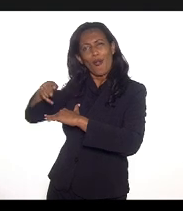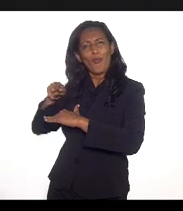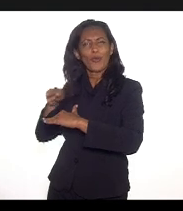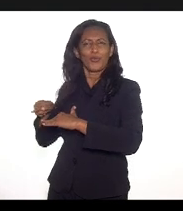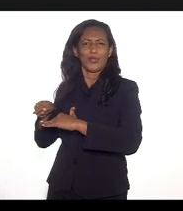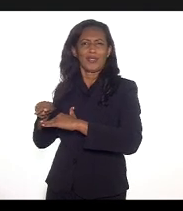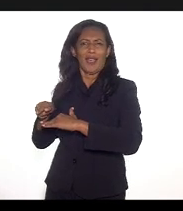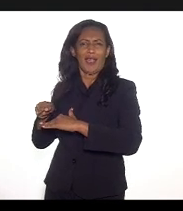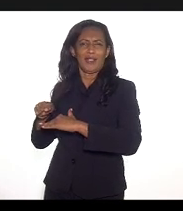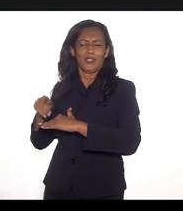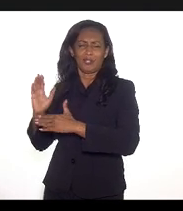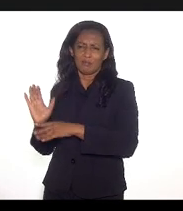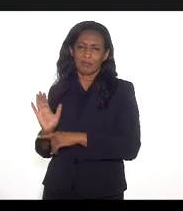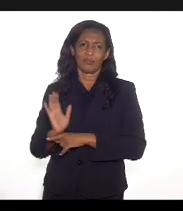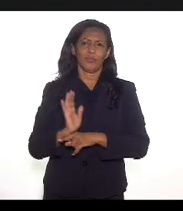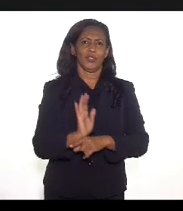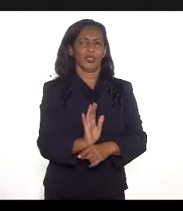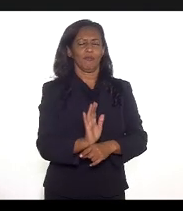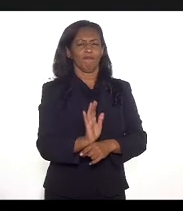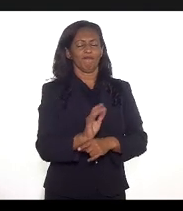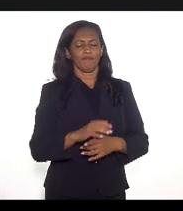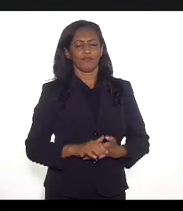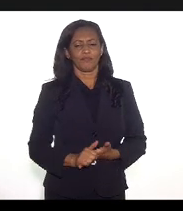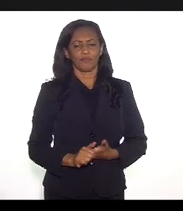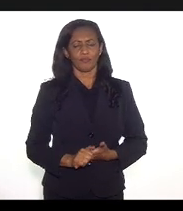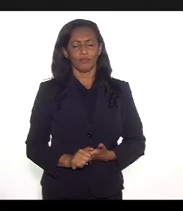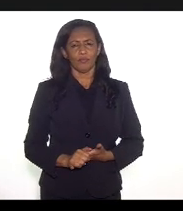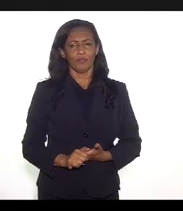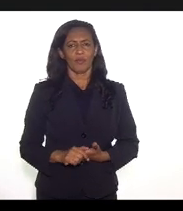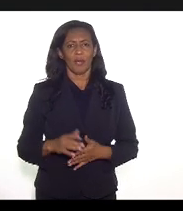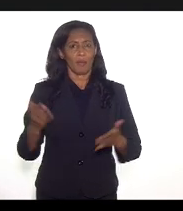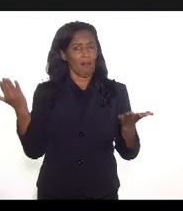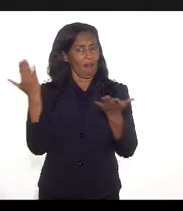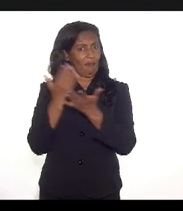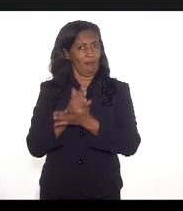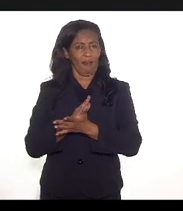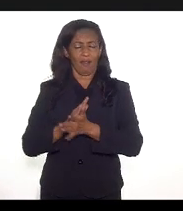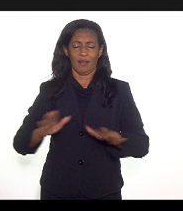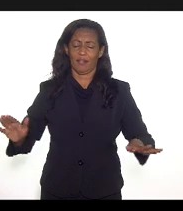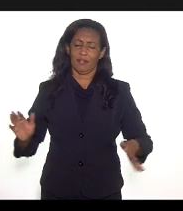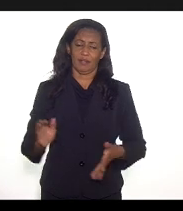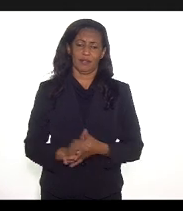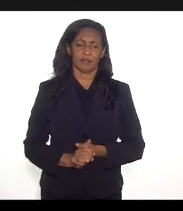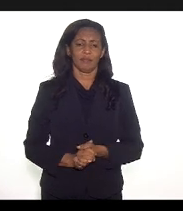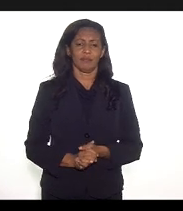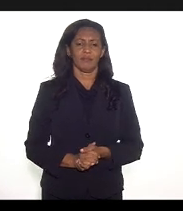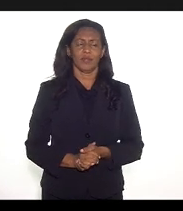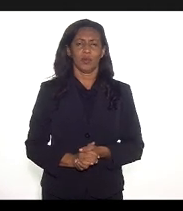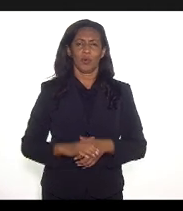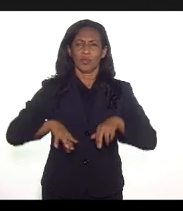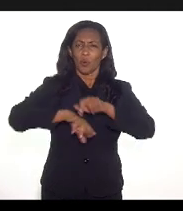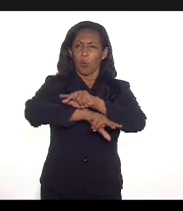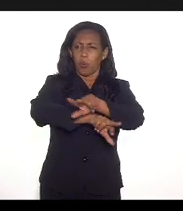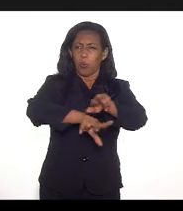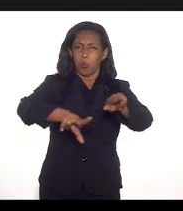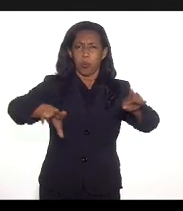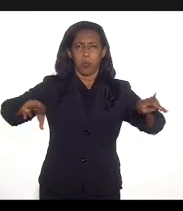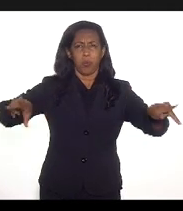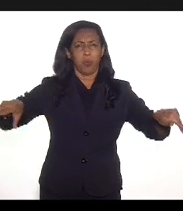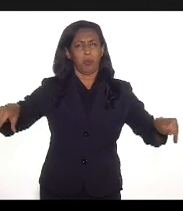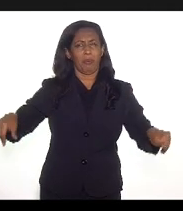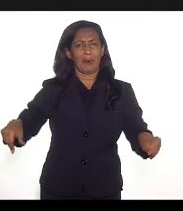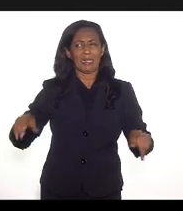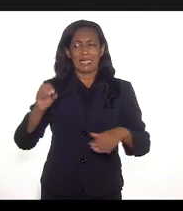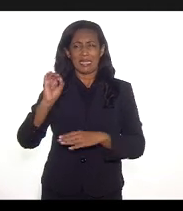limitação nos fundos do Tribunal de Justiça e do Ministério Público para a gente acabar com essa infinidade de fundos que apenas